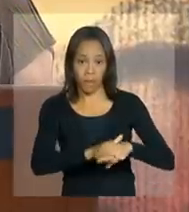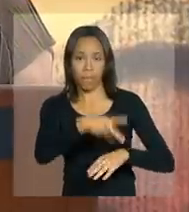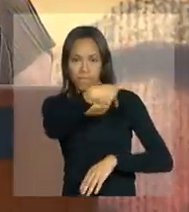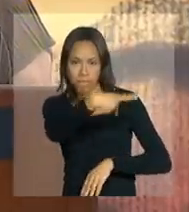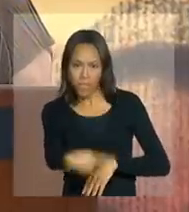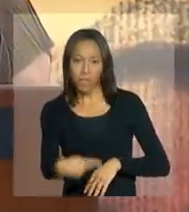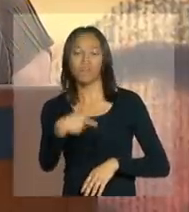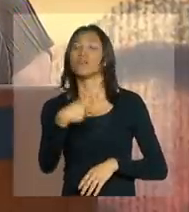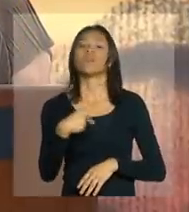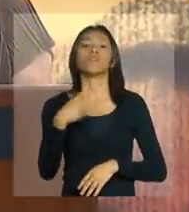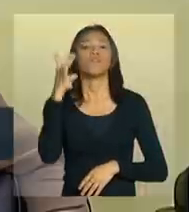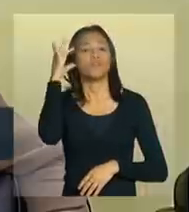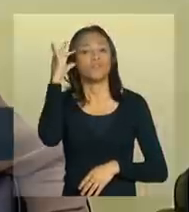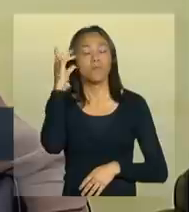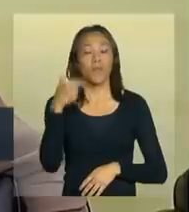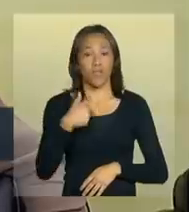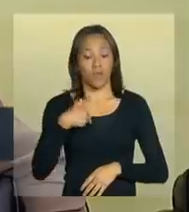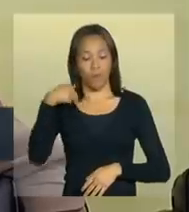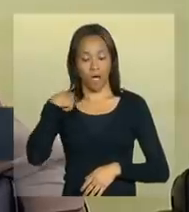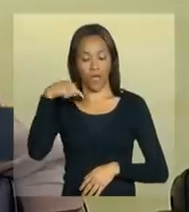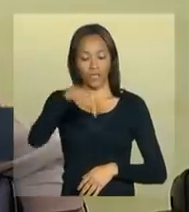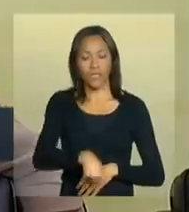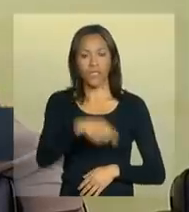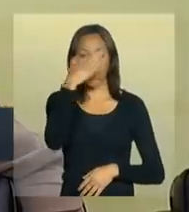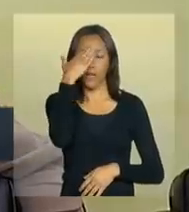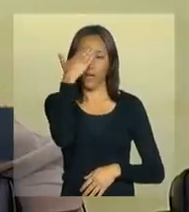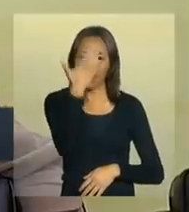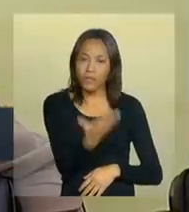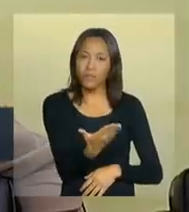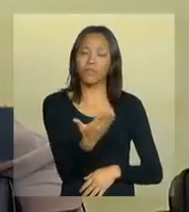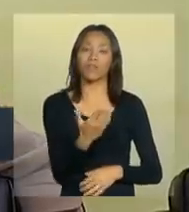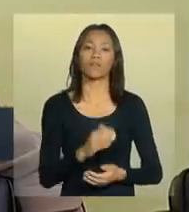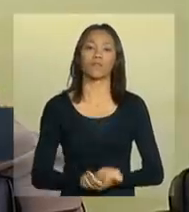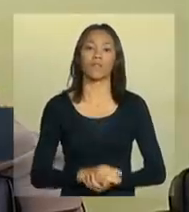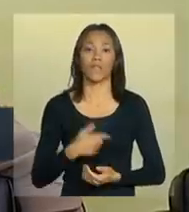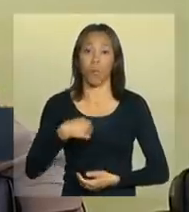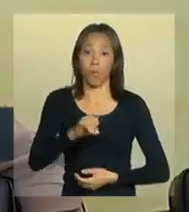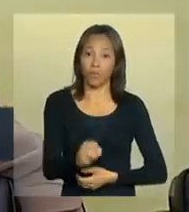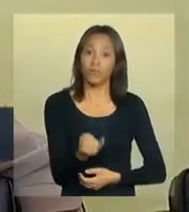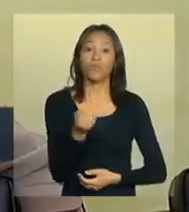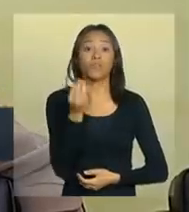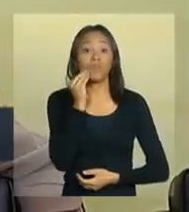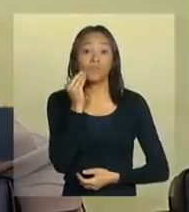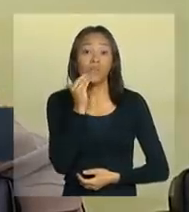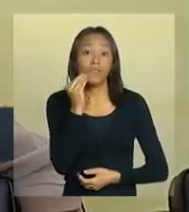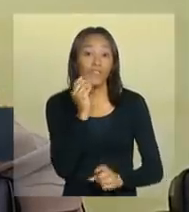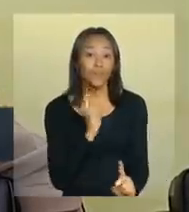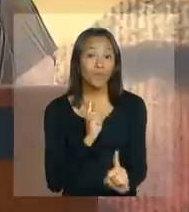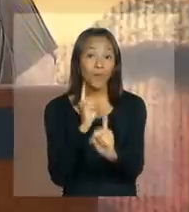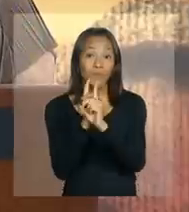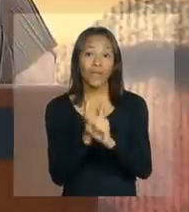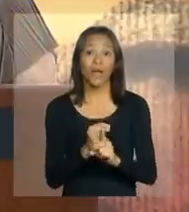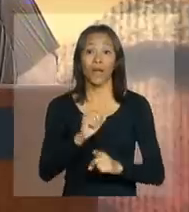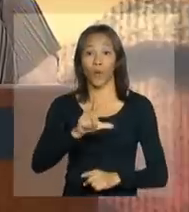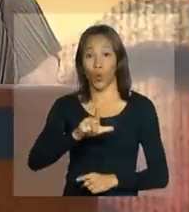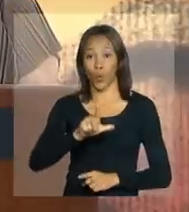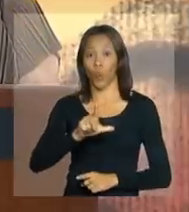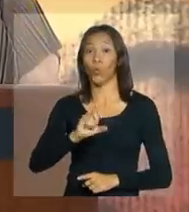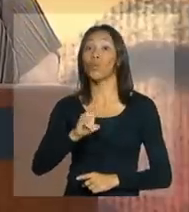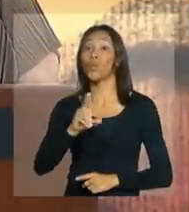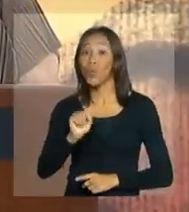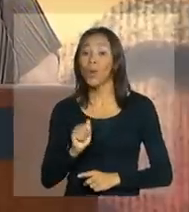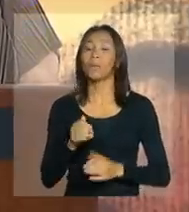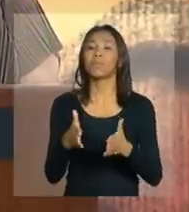agradecendo como estou aqui em Recife P uma oportunidade de me encontar com lula pedir a ele